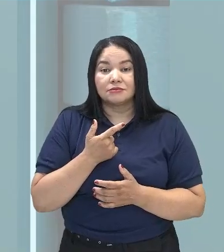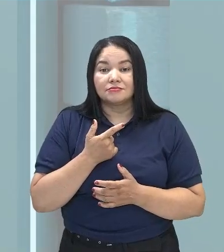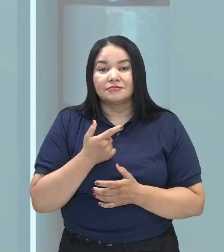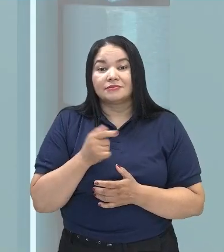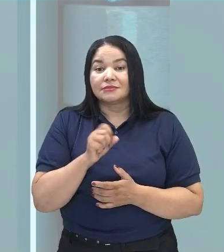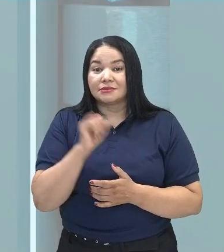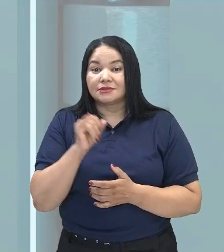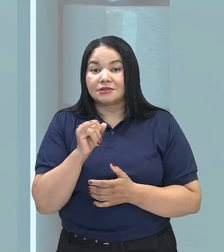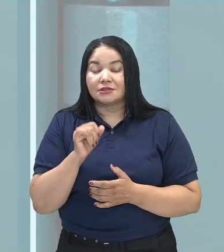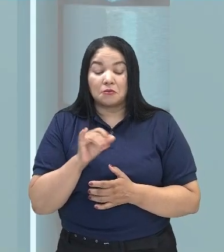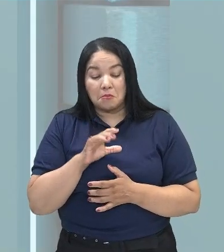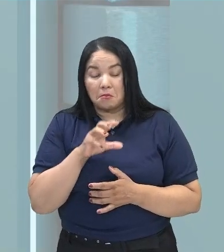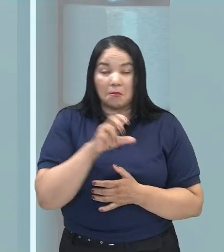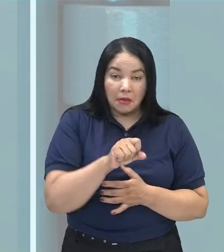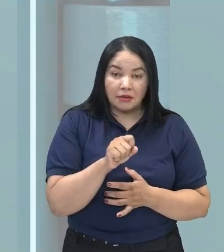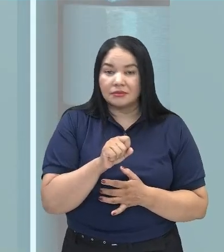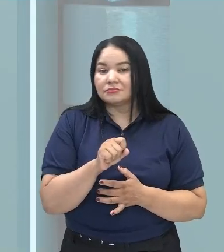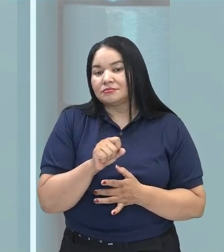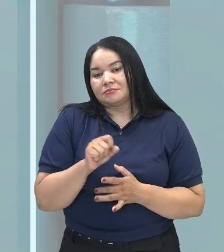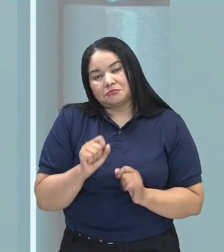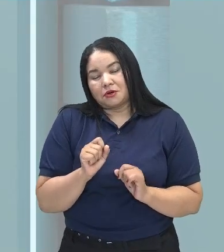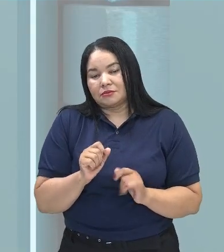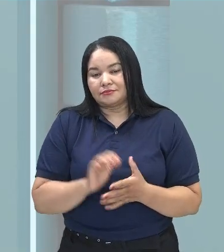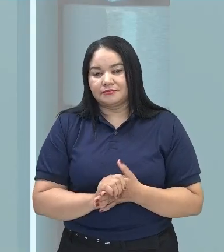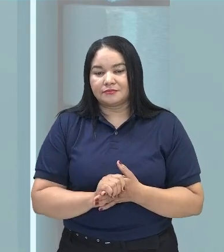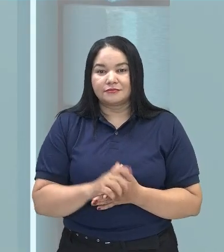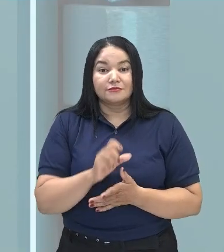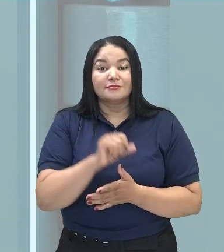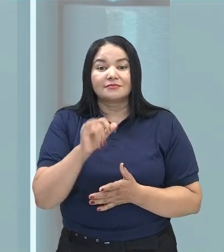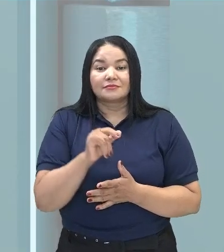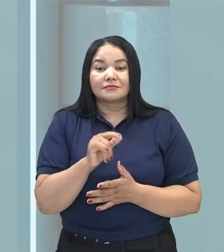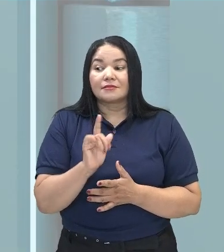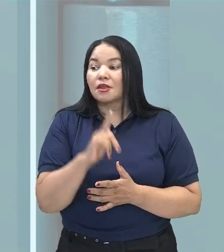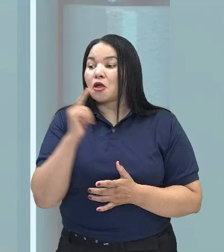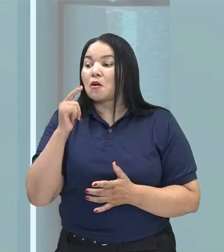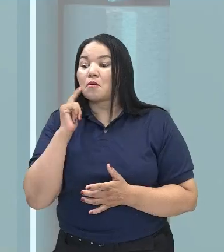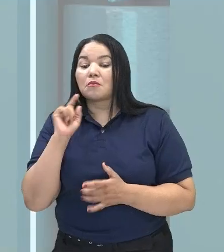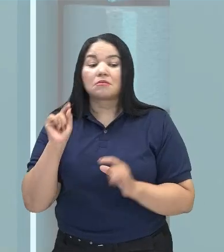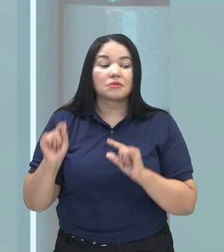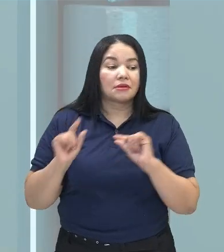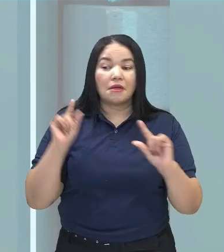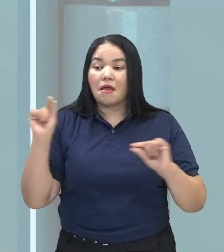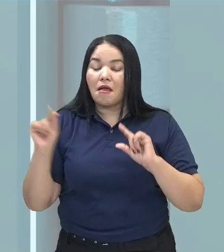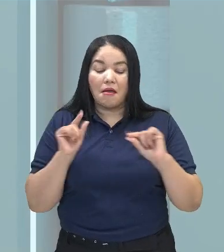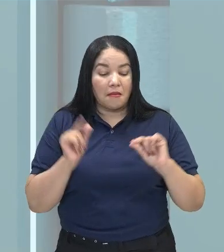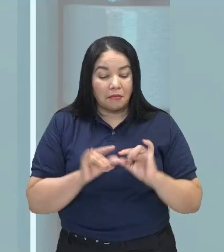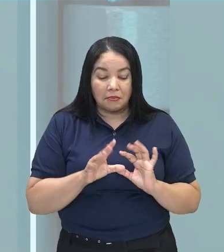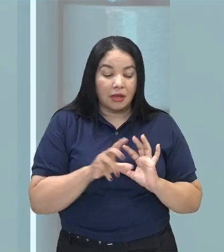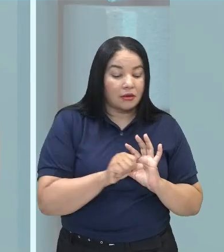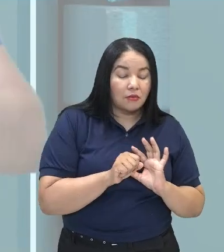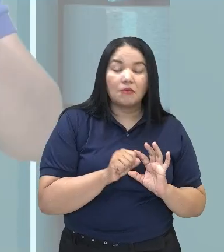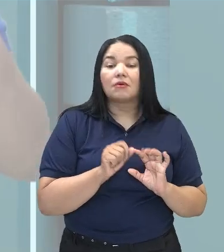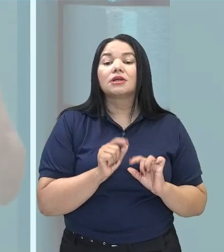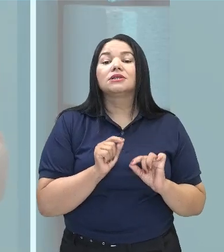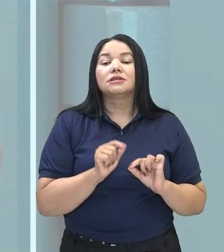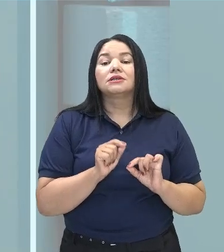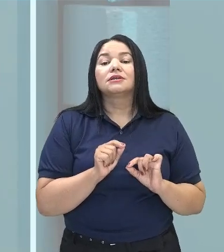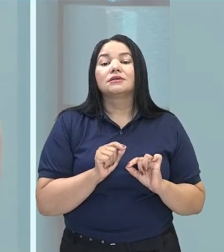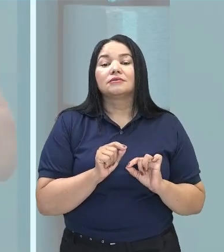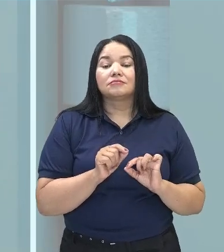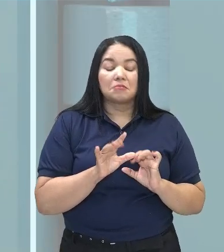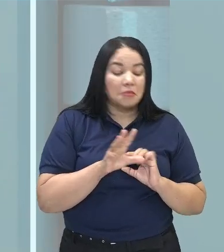autorizado, né? Você pegar, pode dizer, olha, alguém pegou a minha carteira, alguém pegou